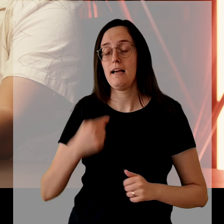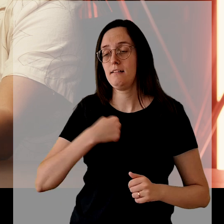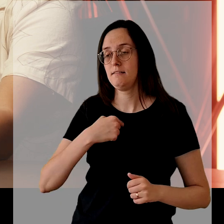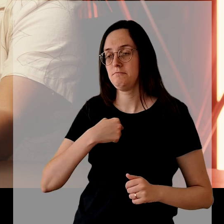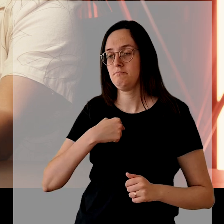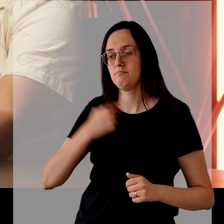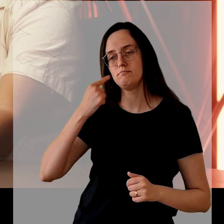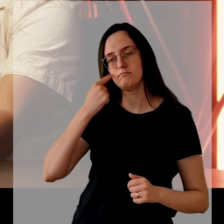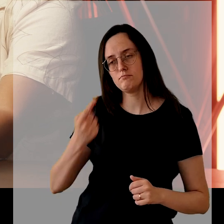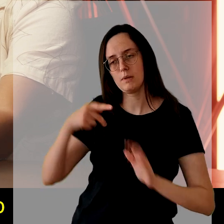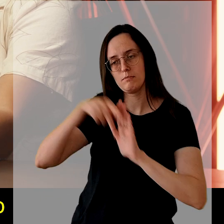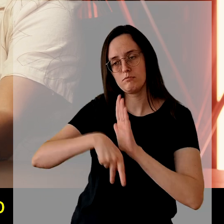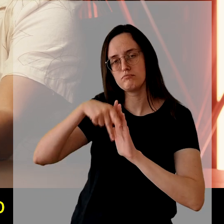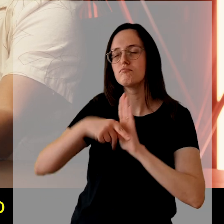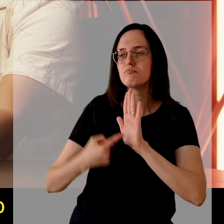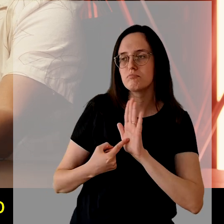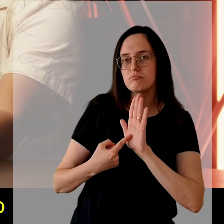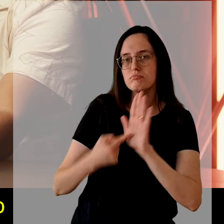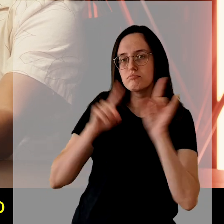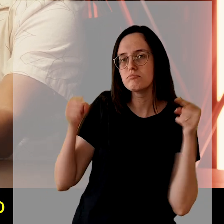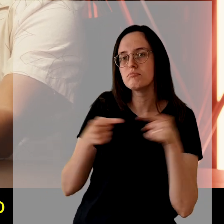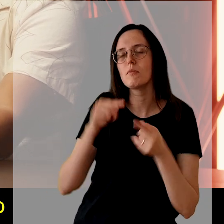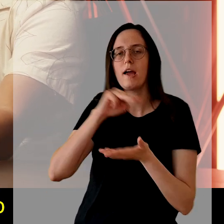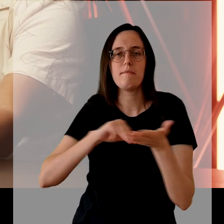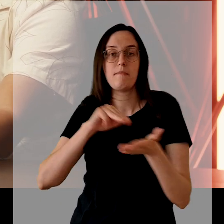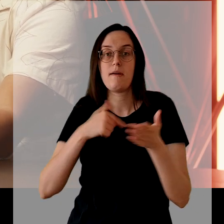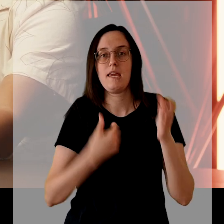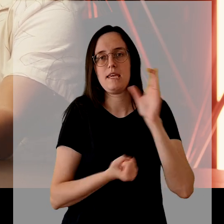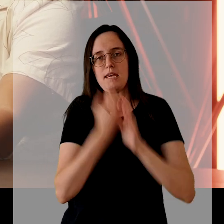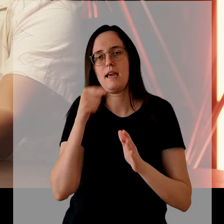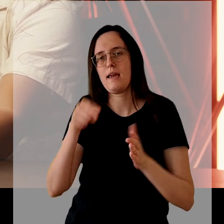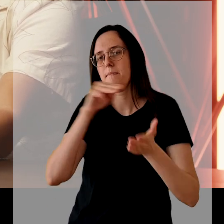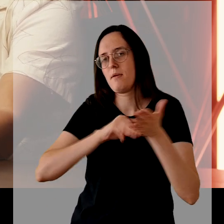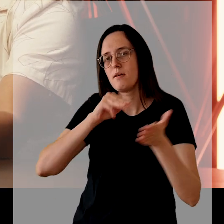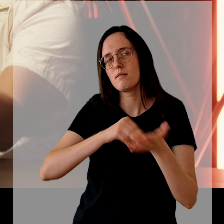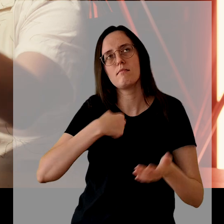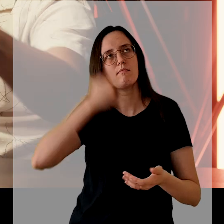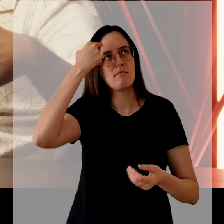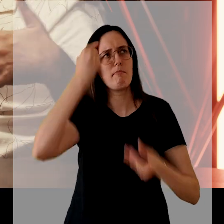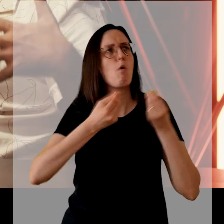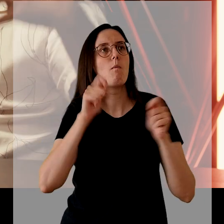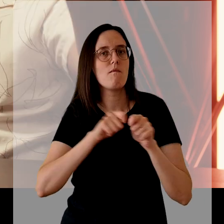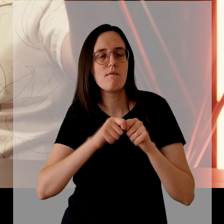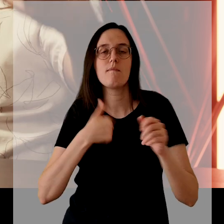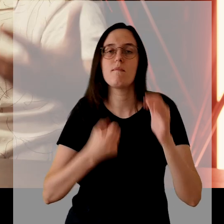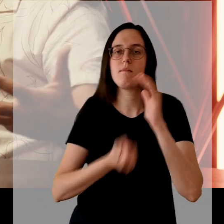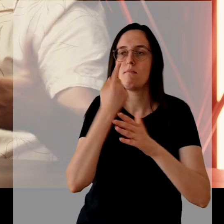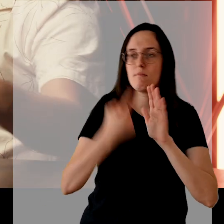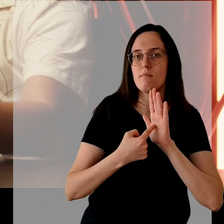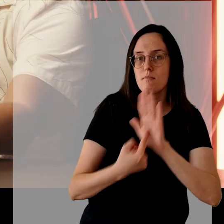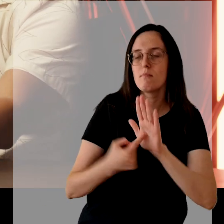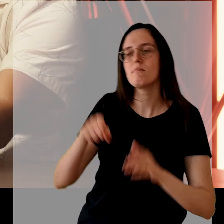Então, eu peguei o projeto e apresentei eles segundo esse método que eu criei, essa metodologia, e pensei como fazer isso, e